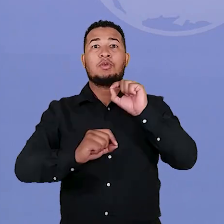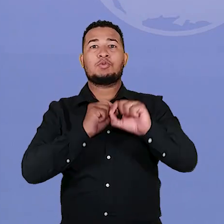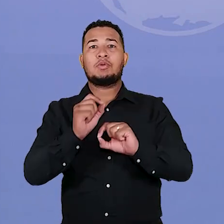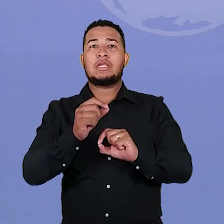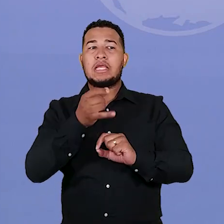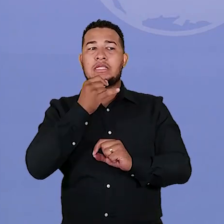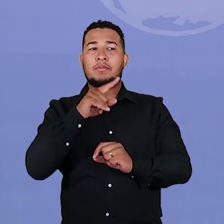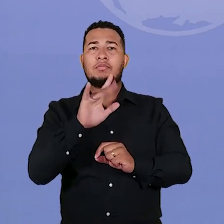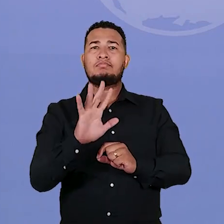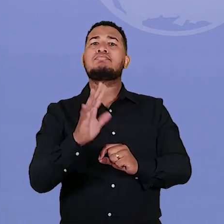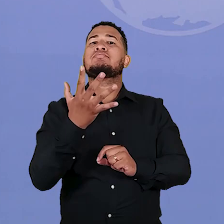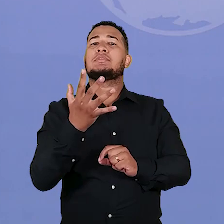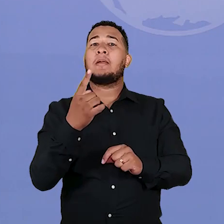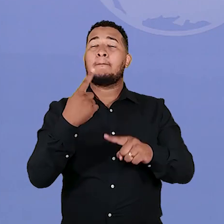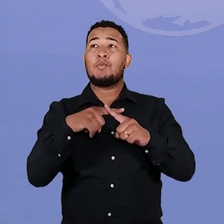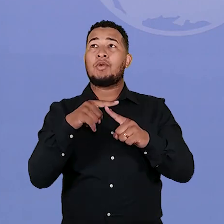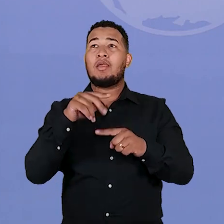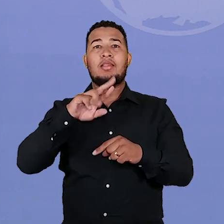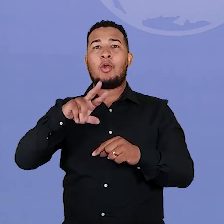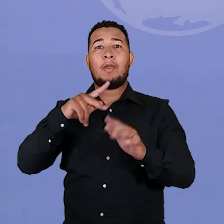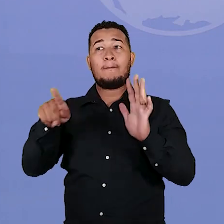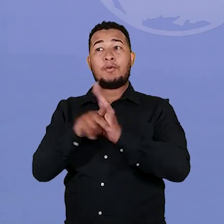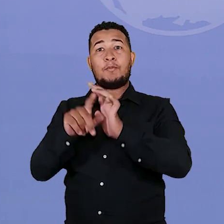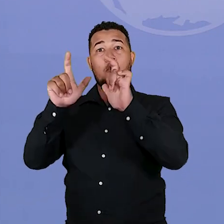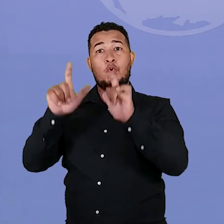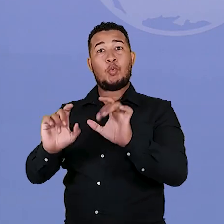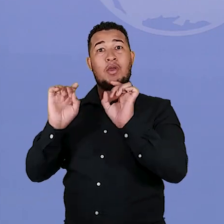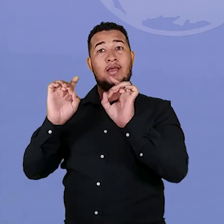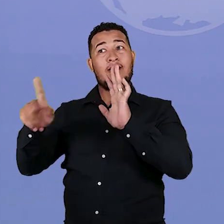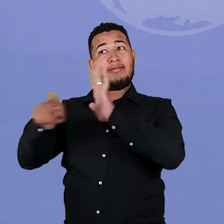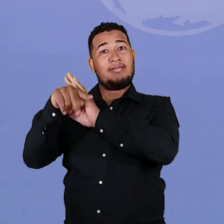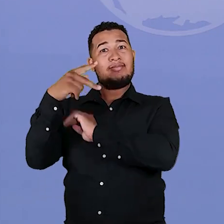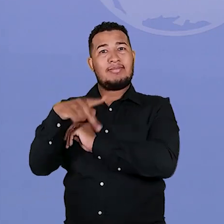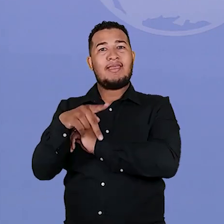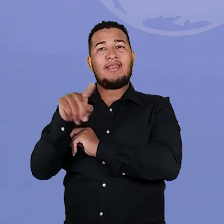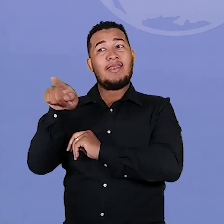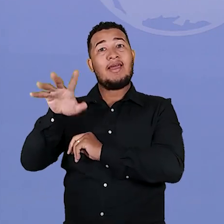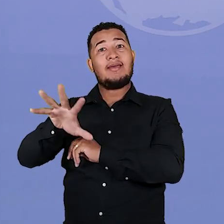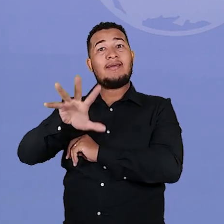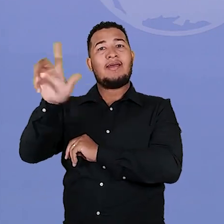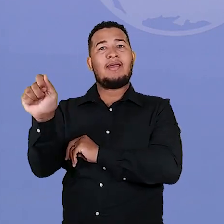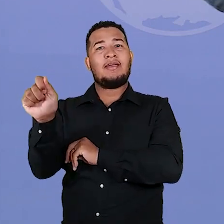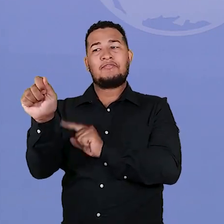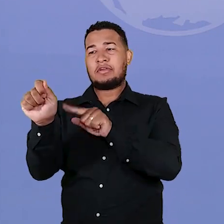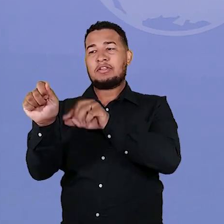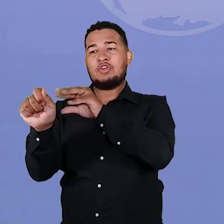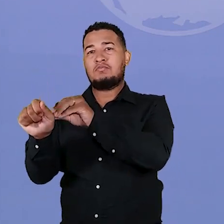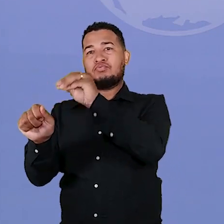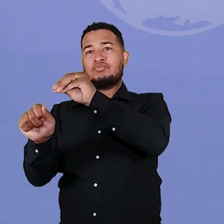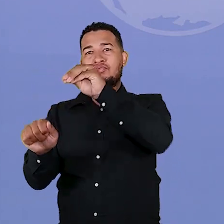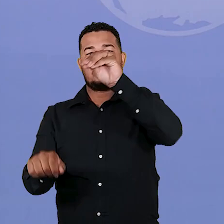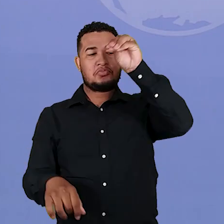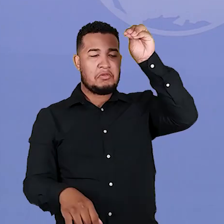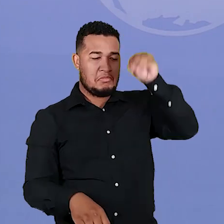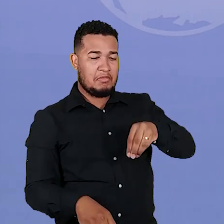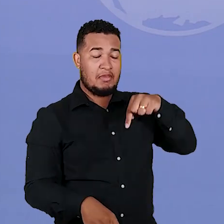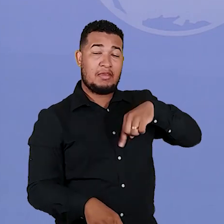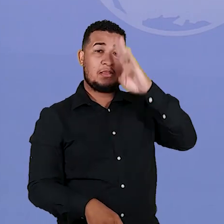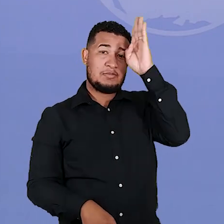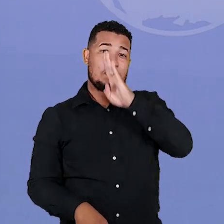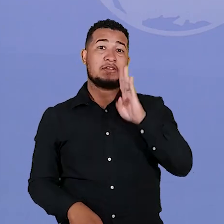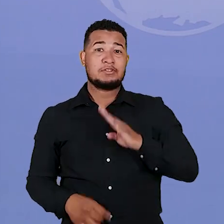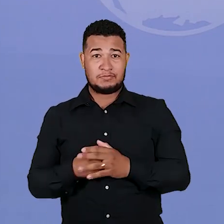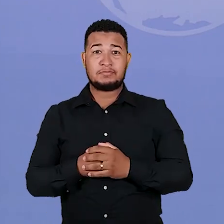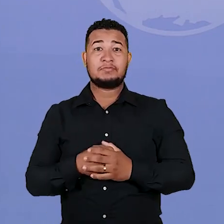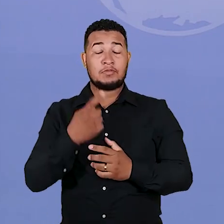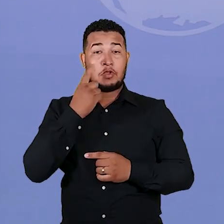está proliferando. O que acontece? O que é uma espécie exótica? É quando ela é retirada do seu local de origem